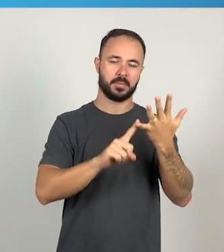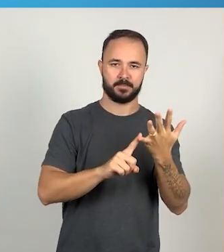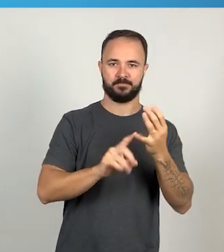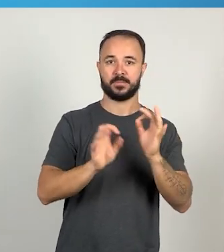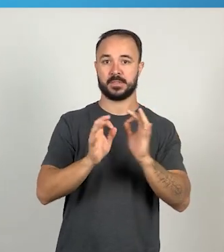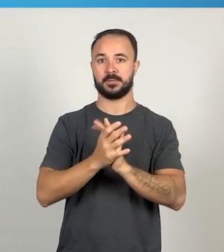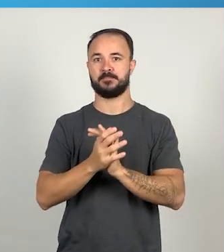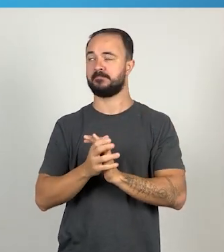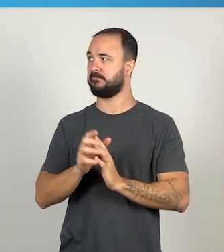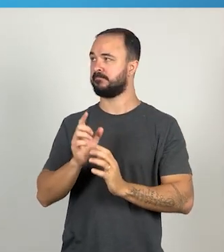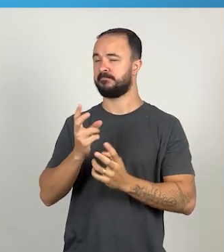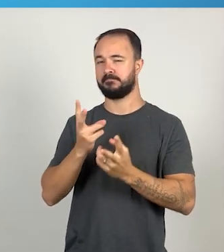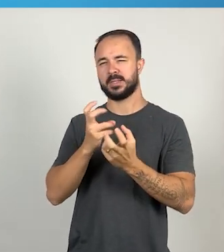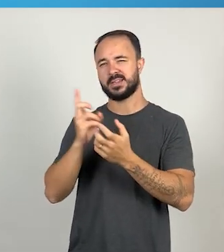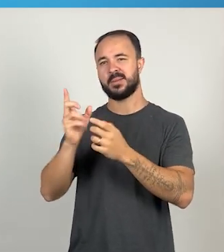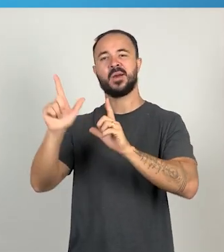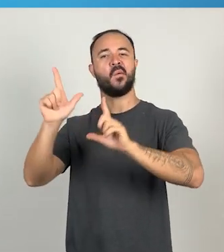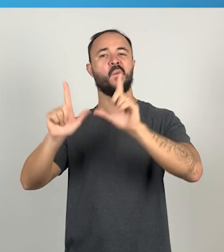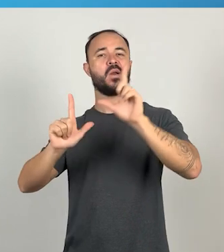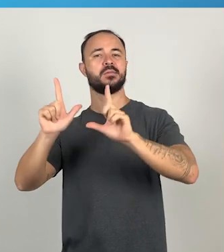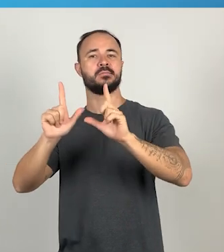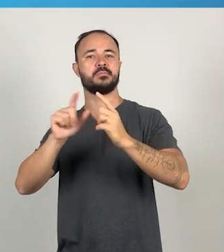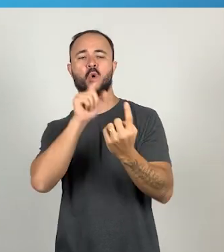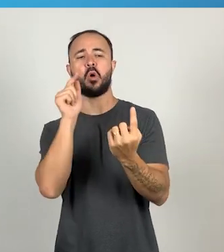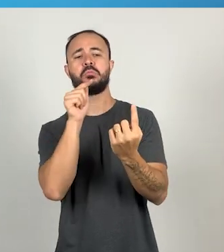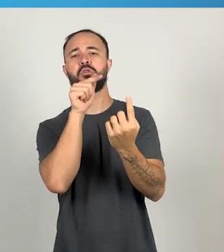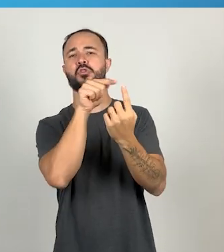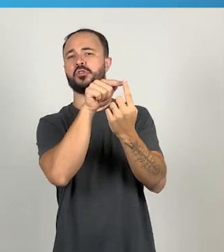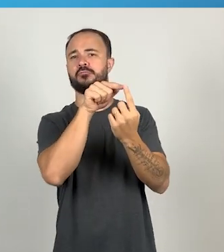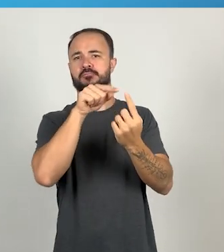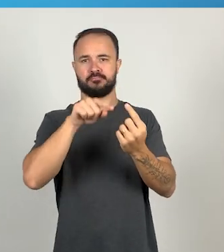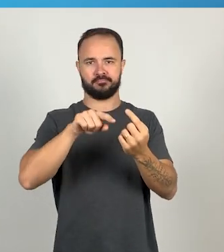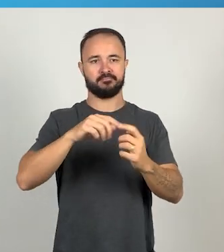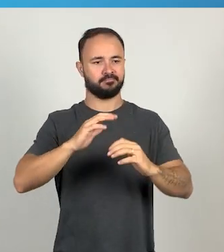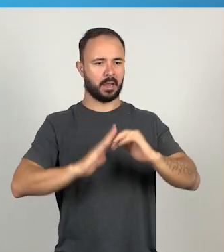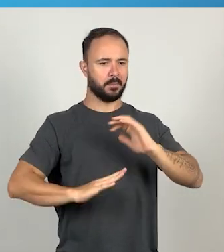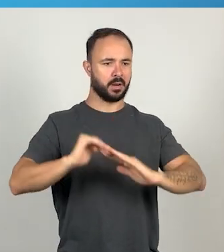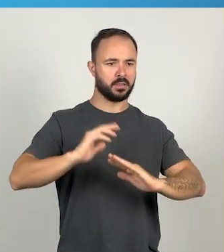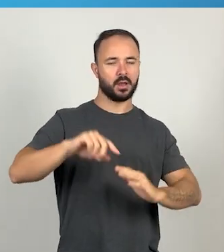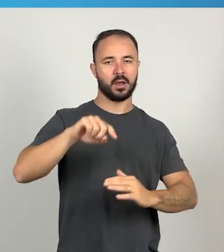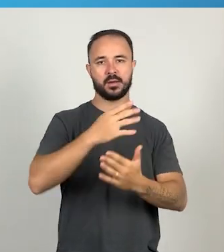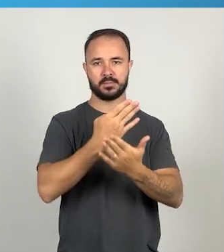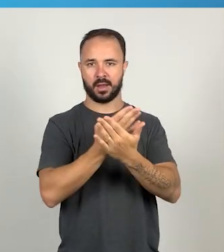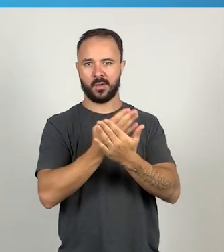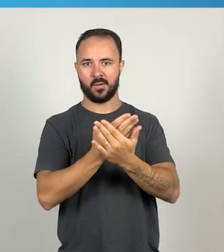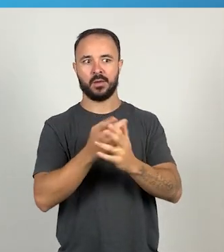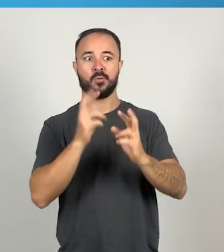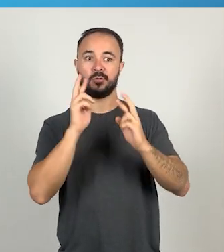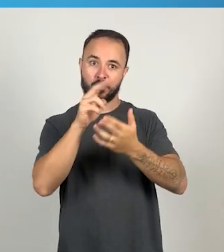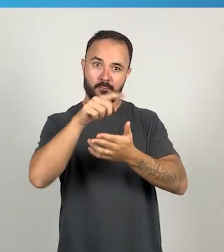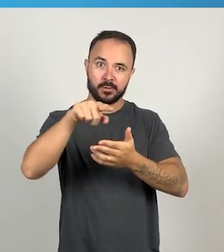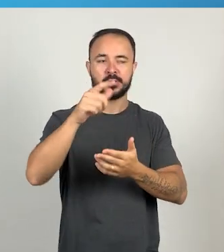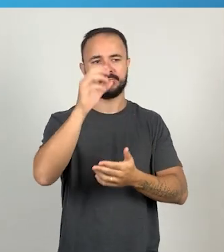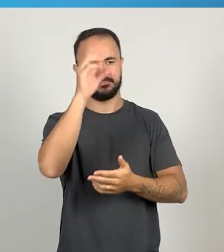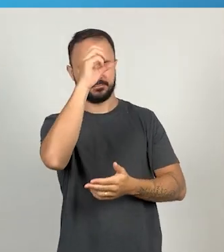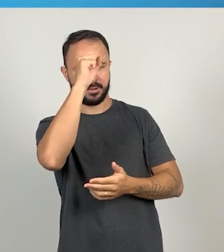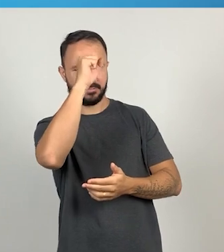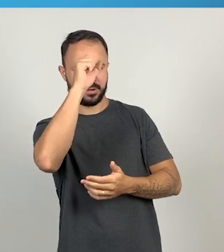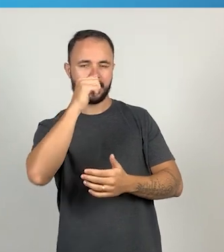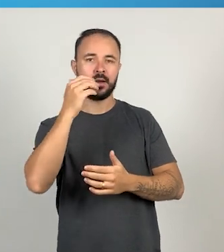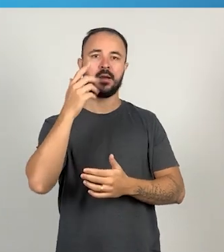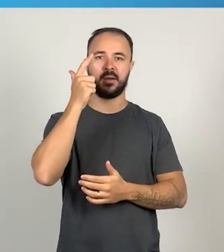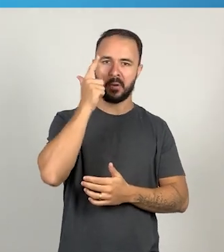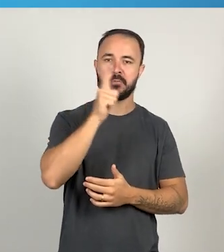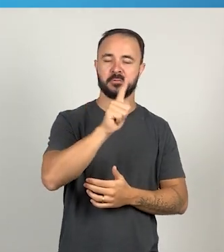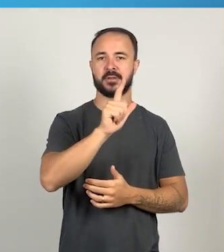nosso slide os objetivos em relação às habilidades, né, que a gente espera que vocês alcancem com essa aula. E nós temos